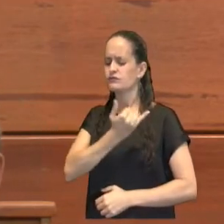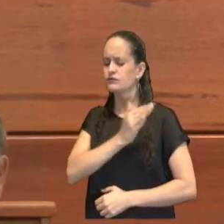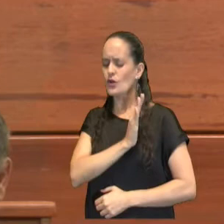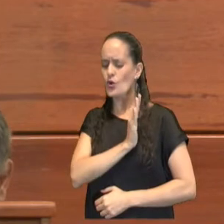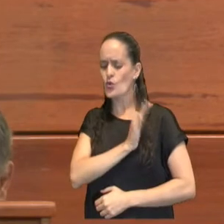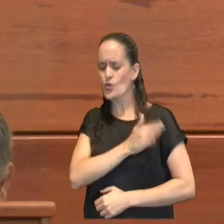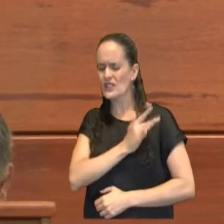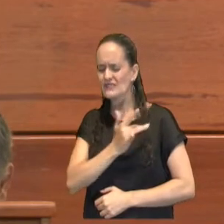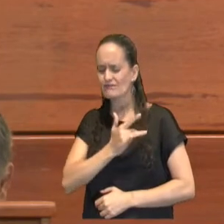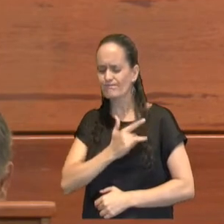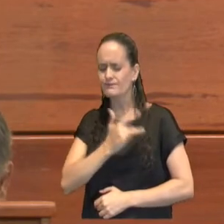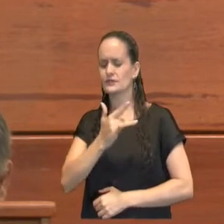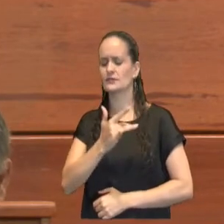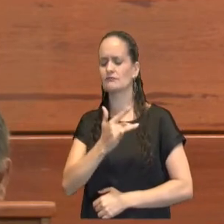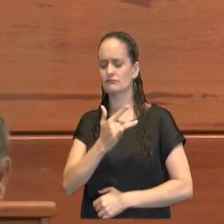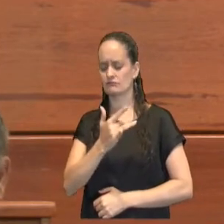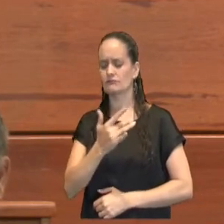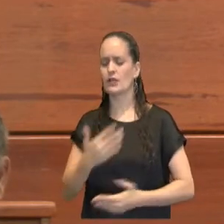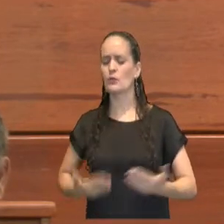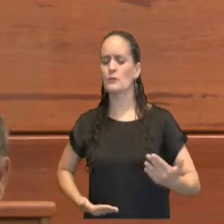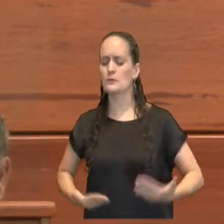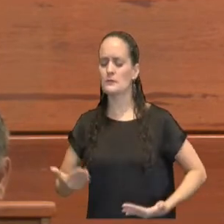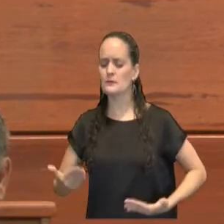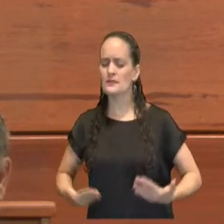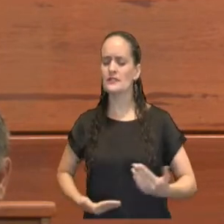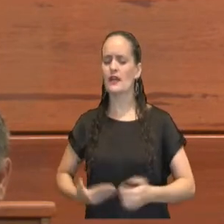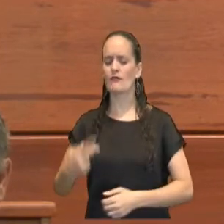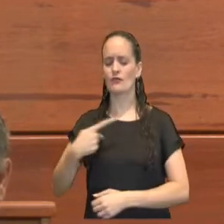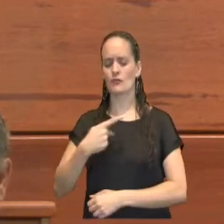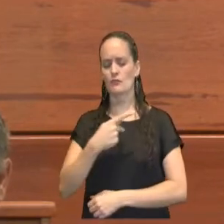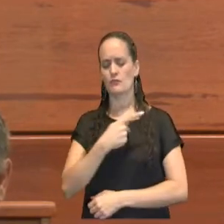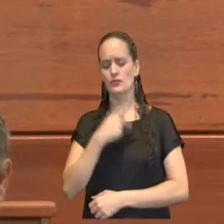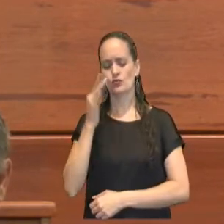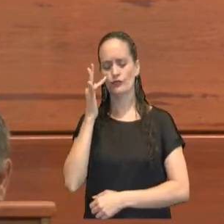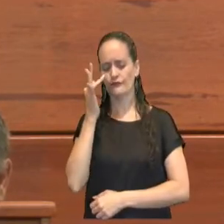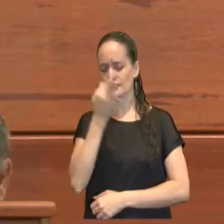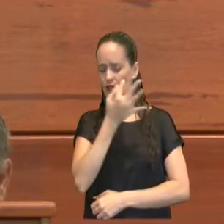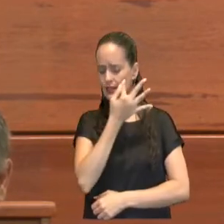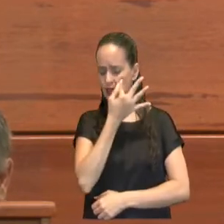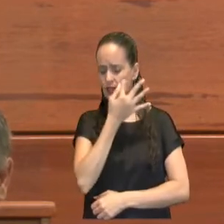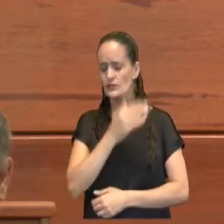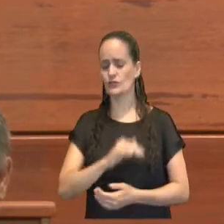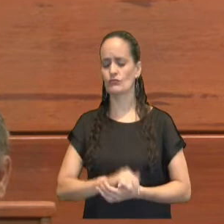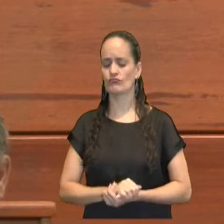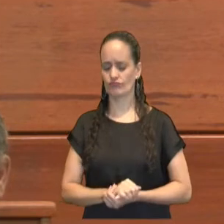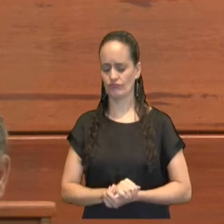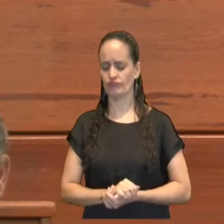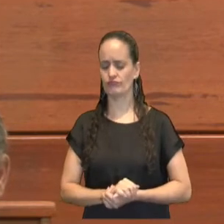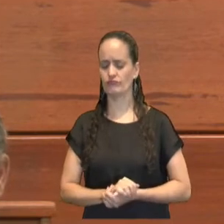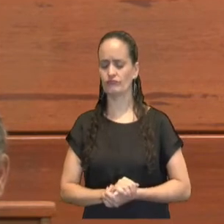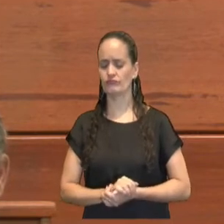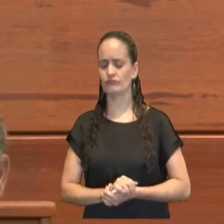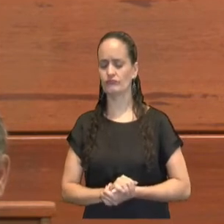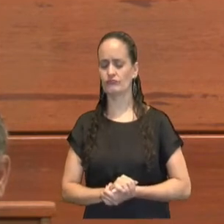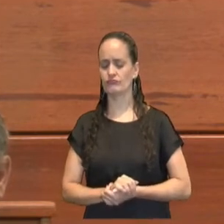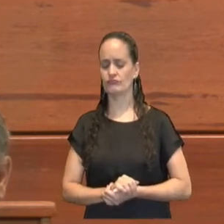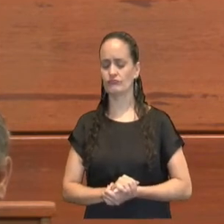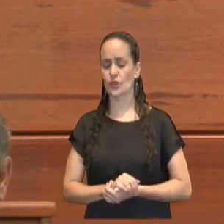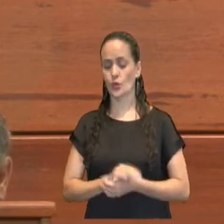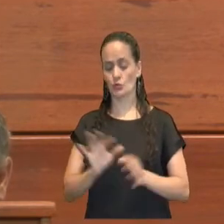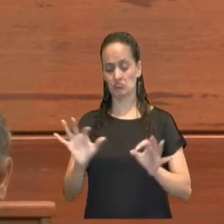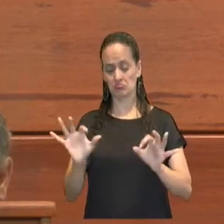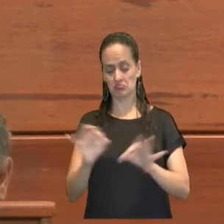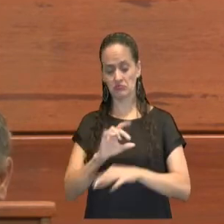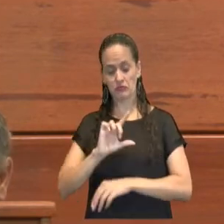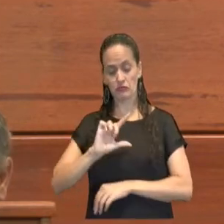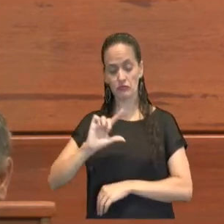manhã, através do Teu servo, o pastor Francisco, Deus. Que o Senhor possa possamos sair daqui cheios